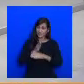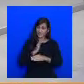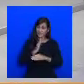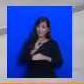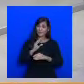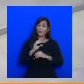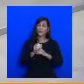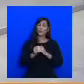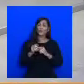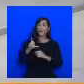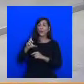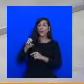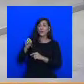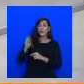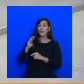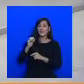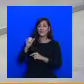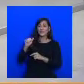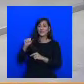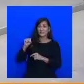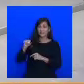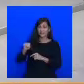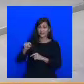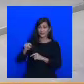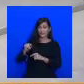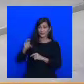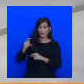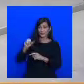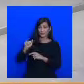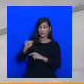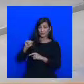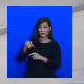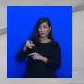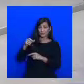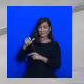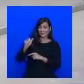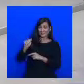acessando loterias.caixa.gov.br.